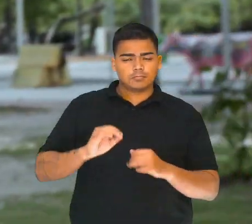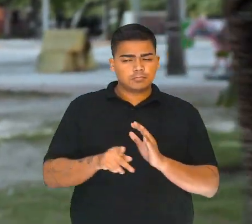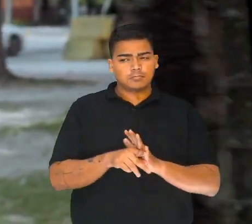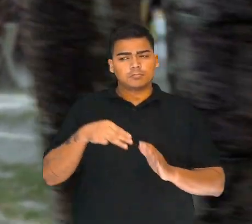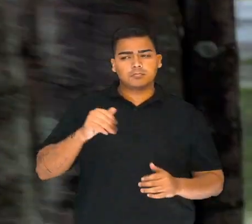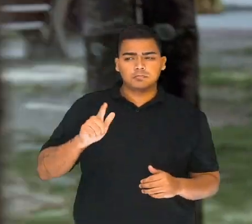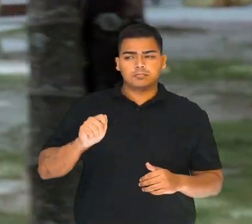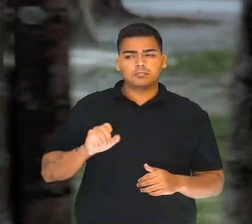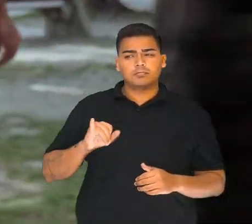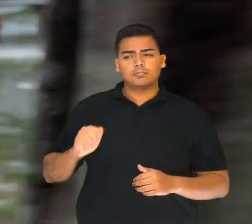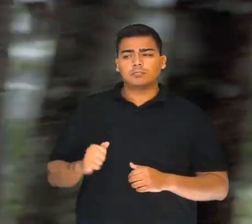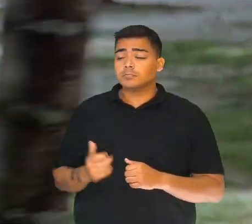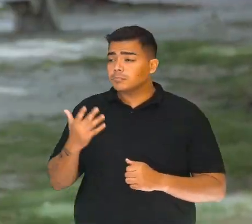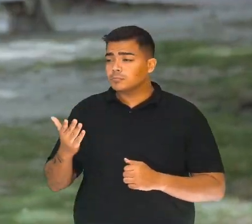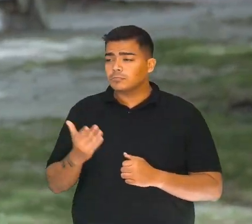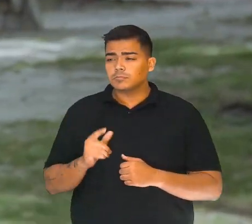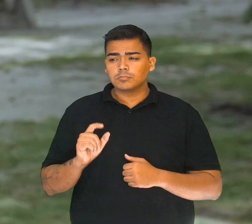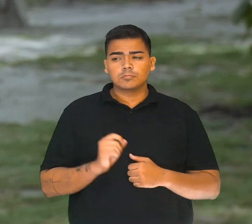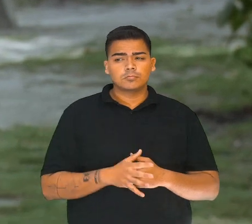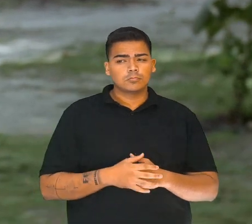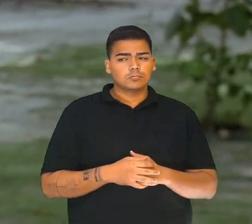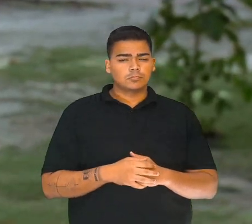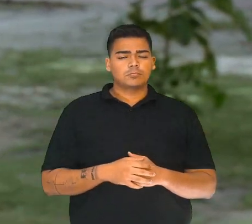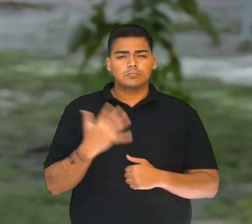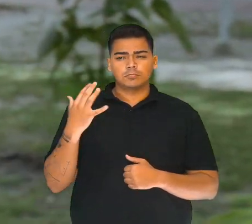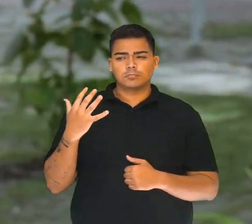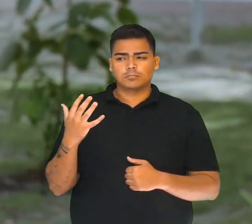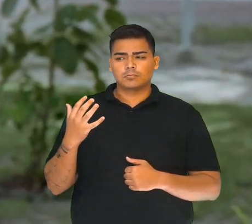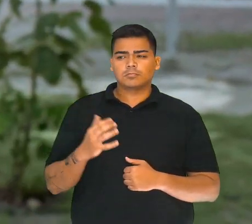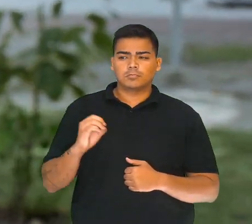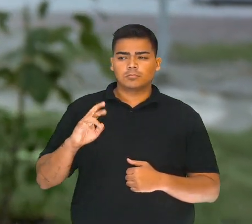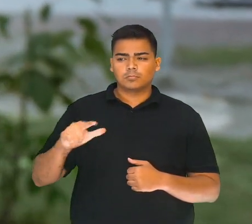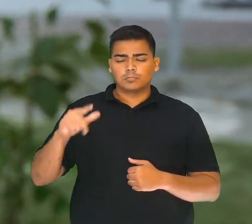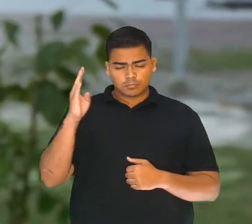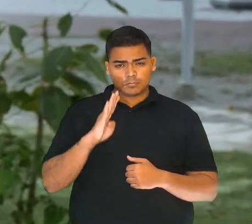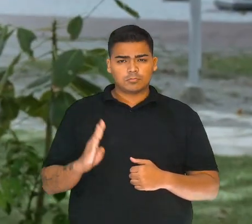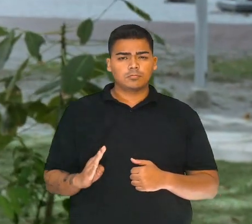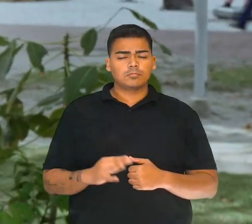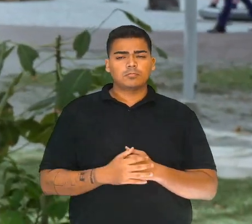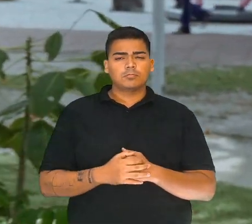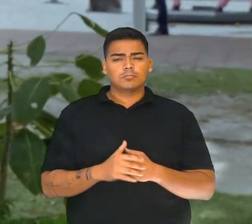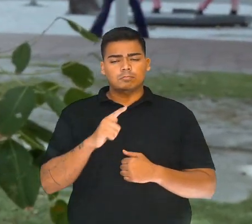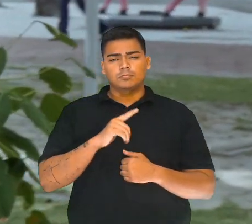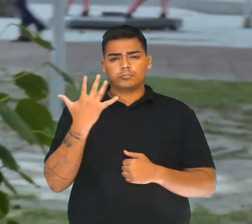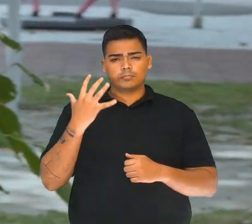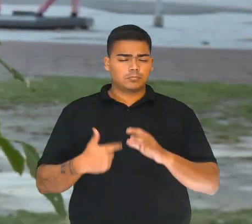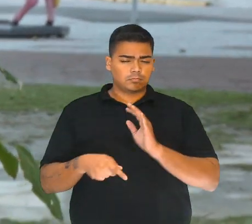Malásia, esse outro aqui é uma árvore coral brasileira, isso é uma